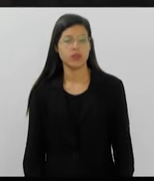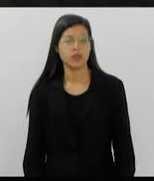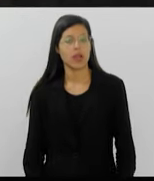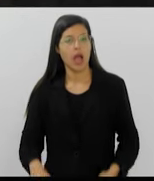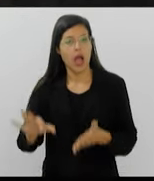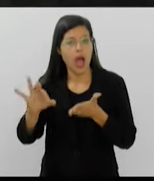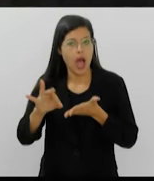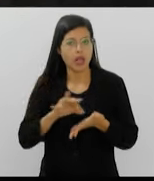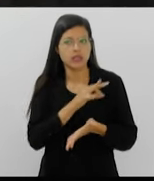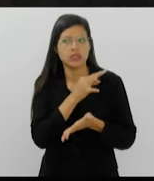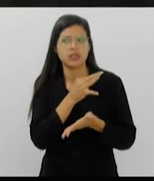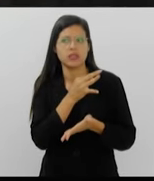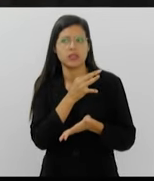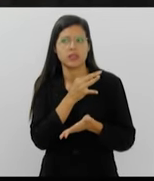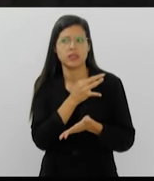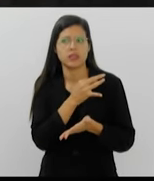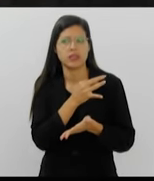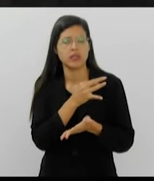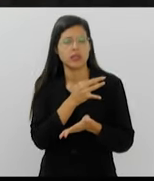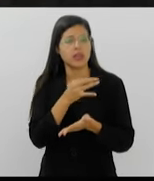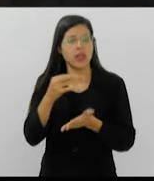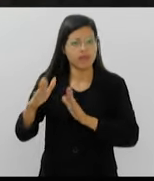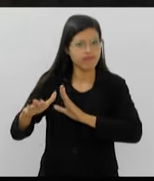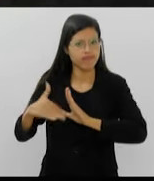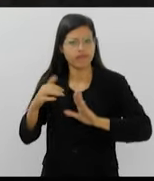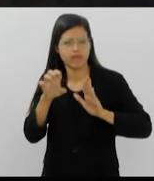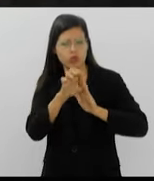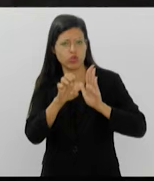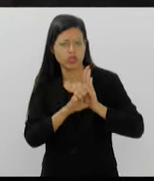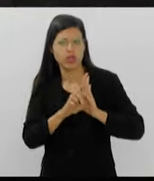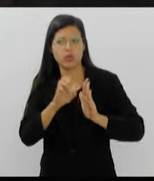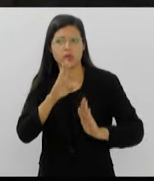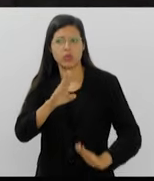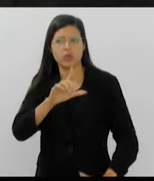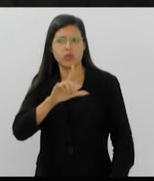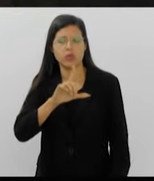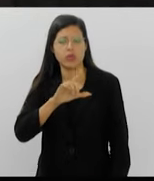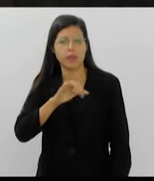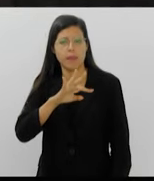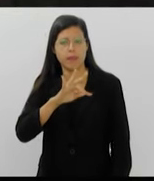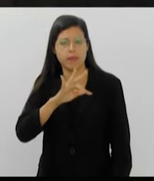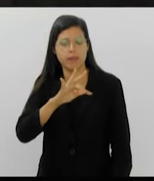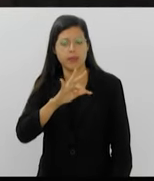Assina! Manda para essa casa o Estatuto das Blitz de volta para aprovarmos.